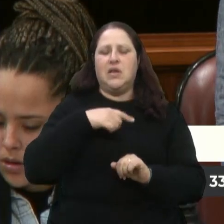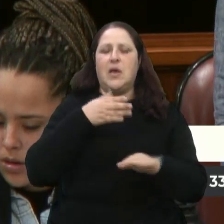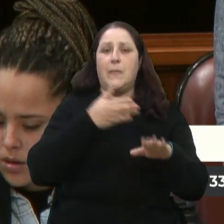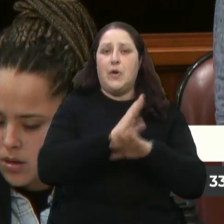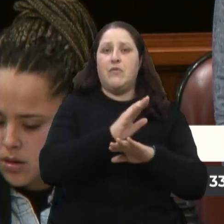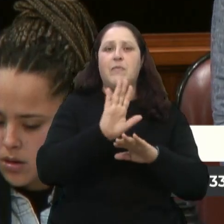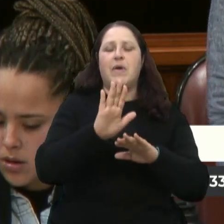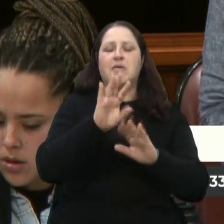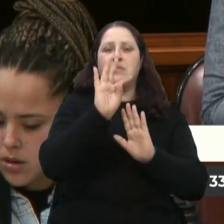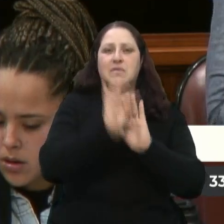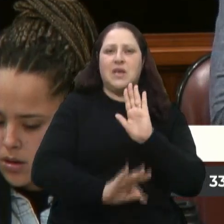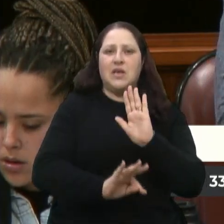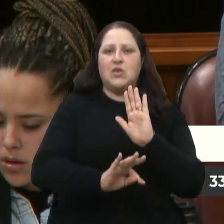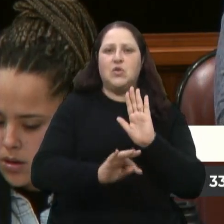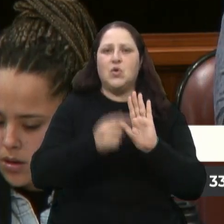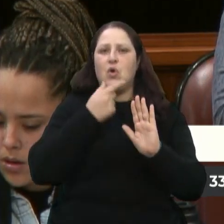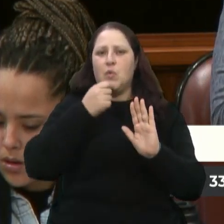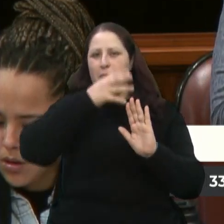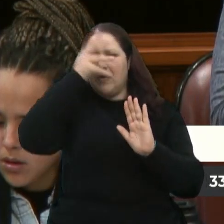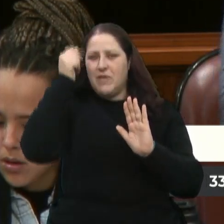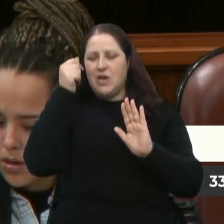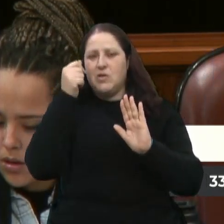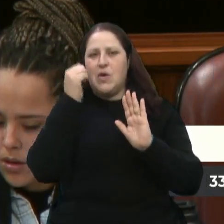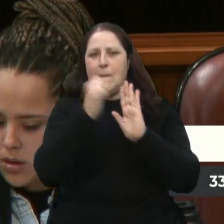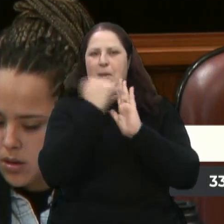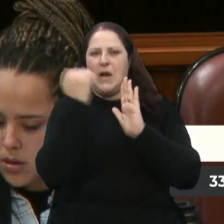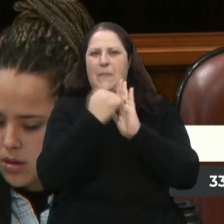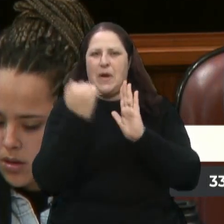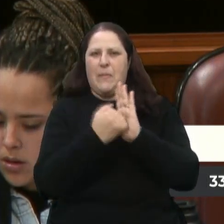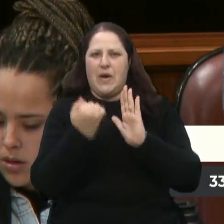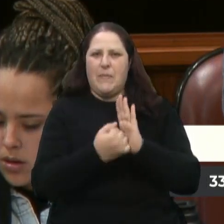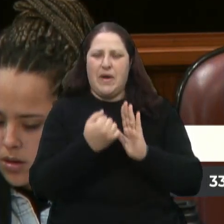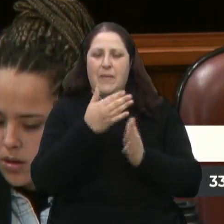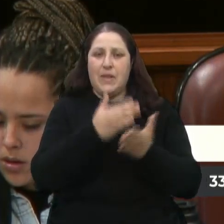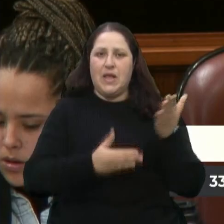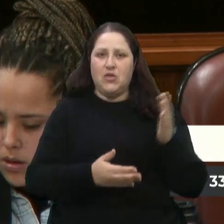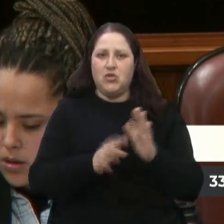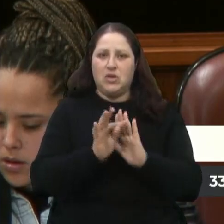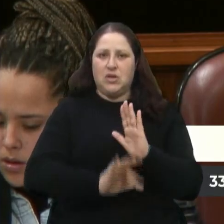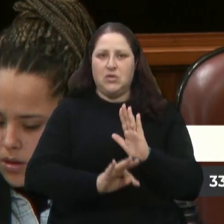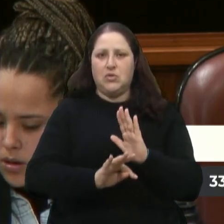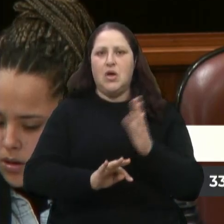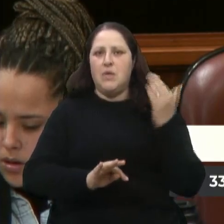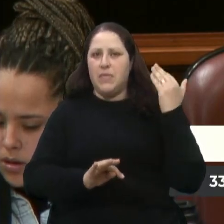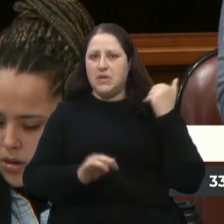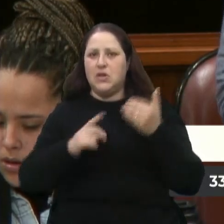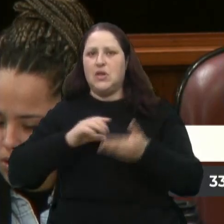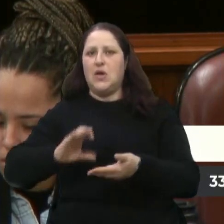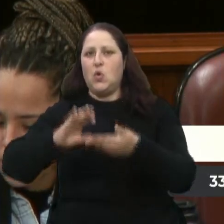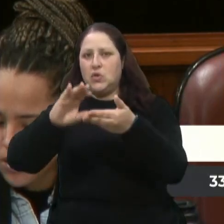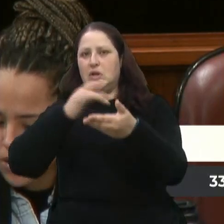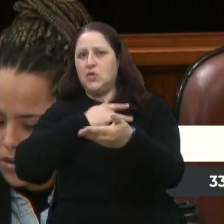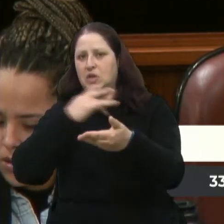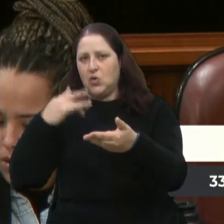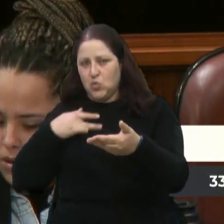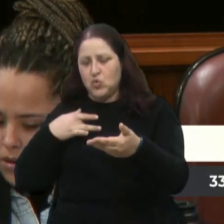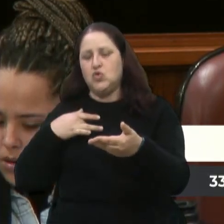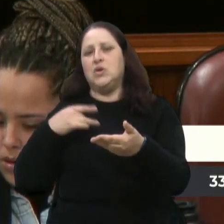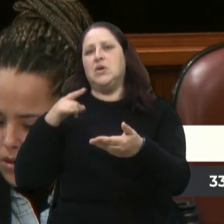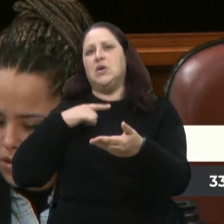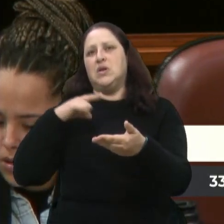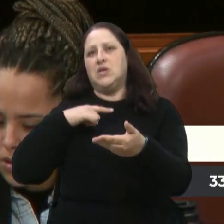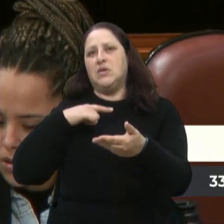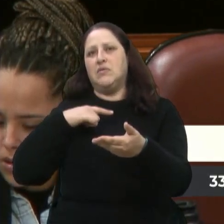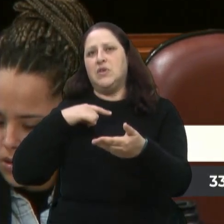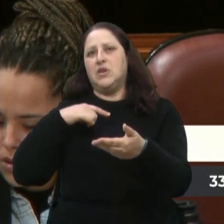texto, né? Então era isso que acontecia. No da saúde também aconteceu, e que foi o que justificou, inclusive, a peça que